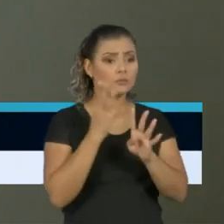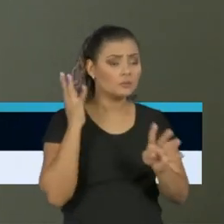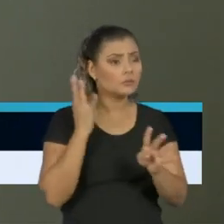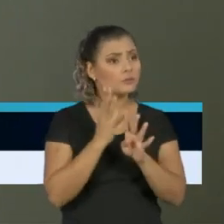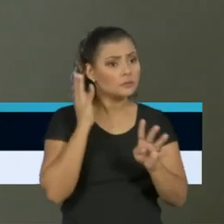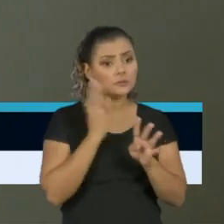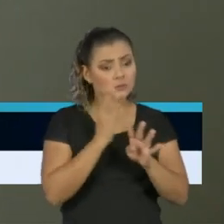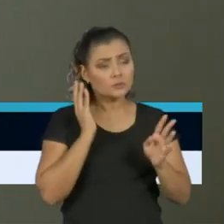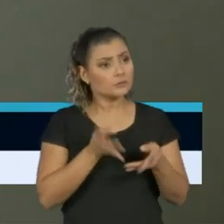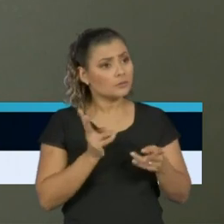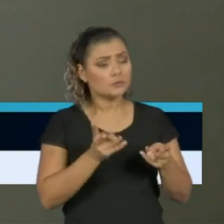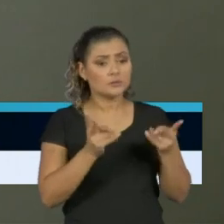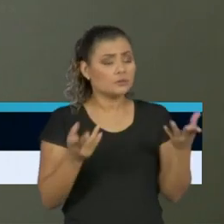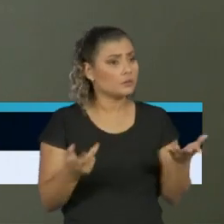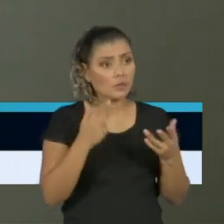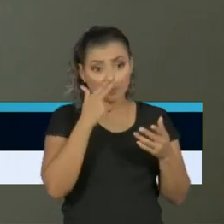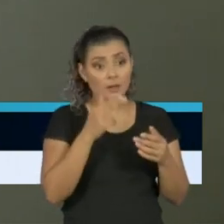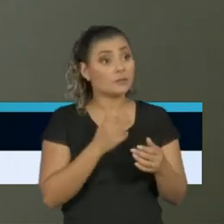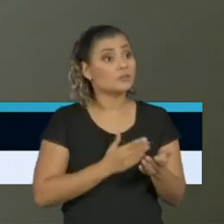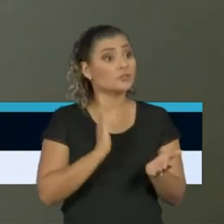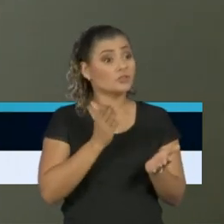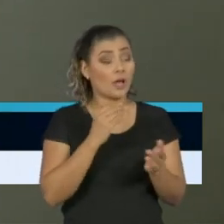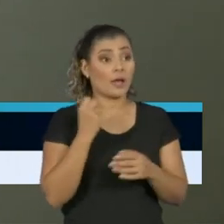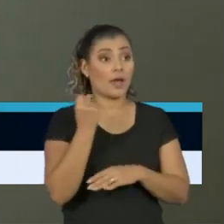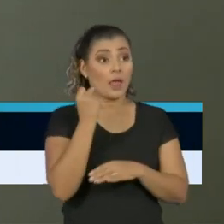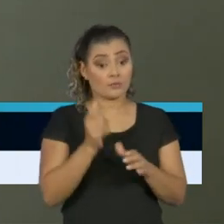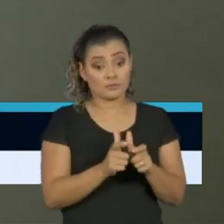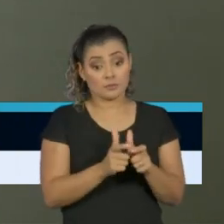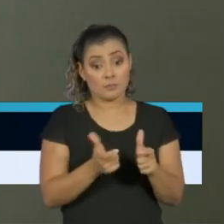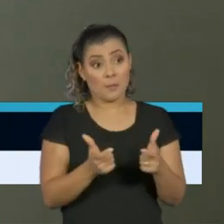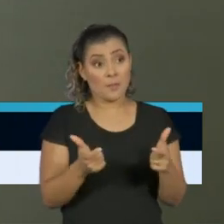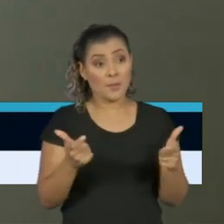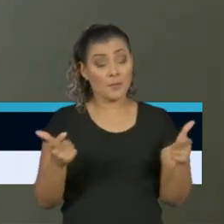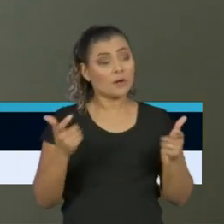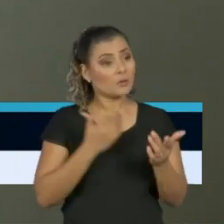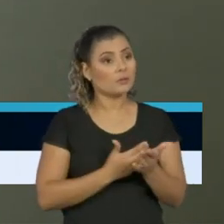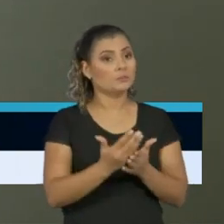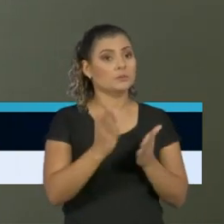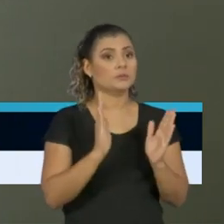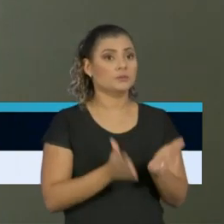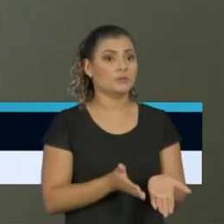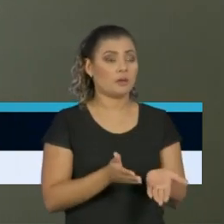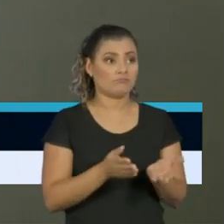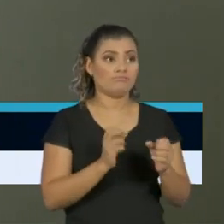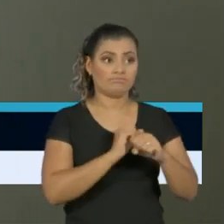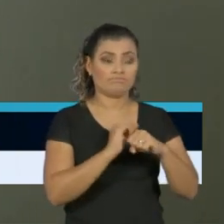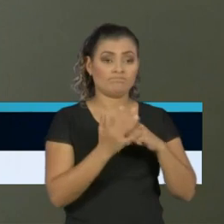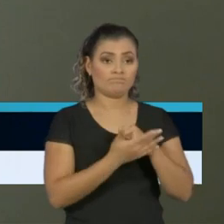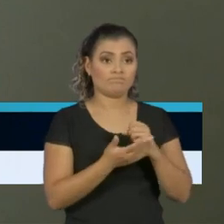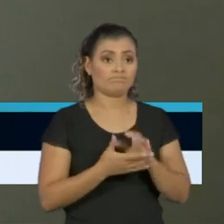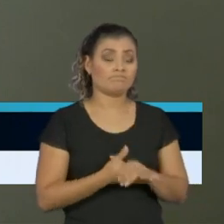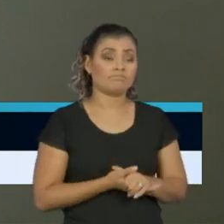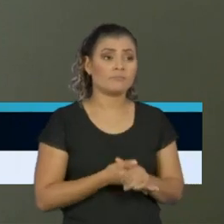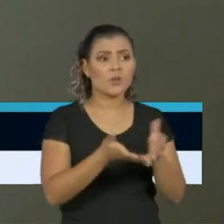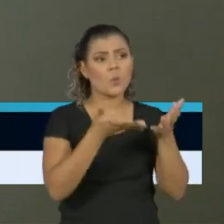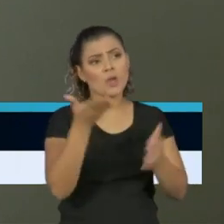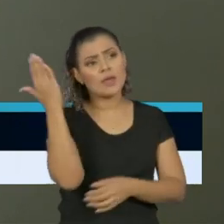está crescendo e a gente está chegando no pico, que se acredita ser o pico da curva do coronavírus. Eu